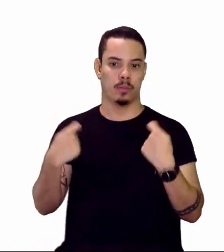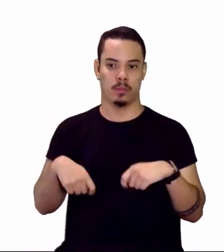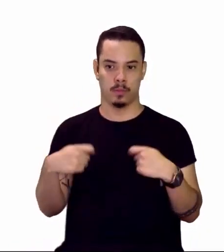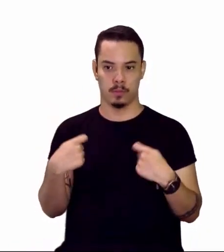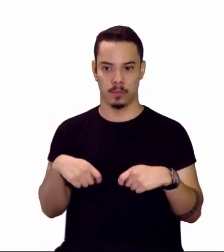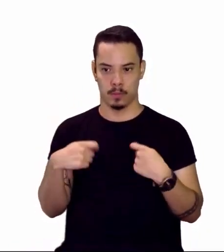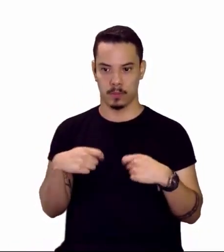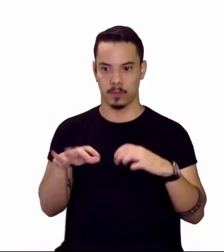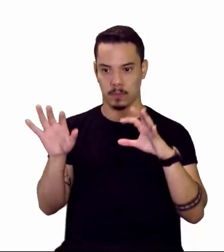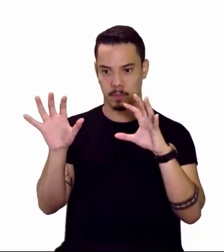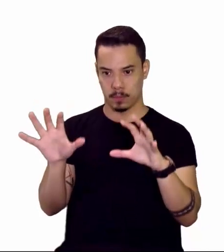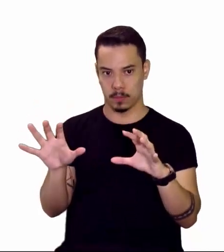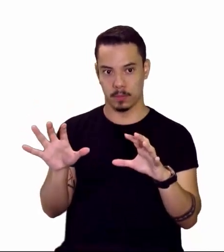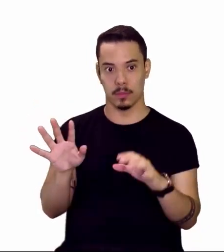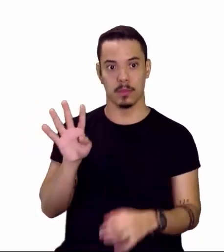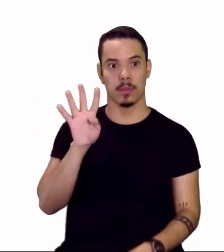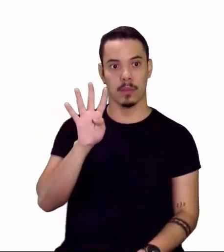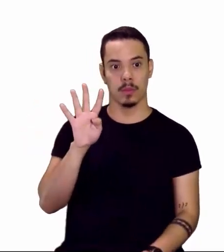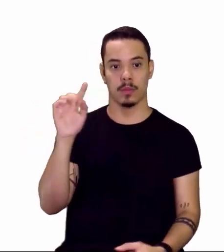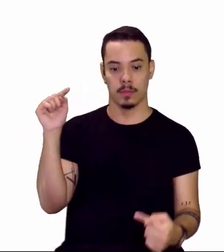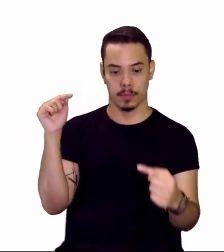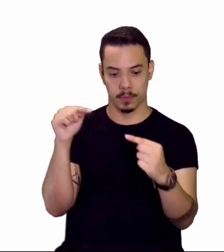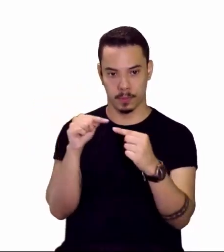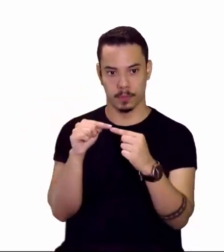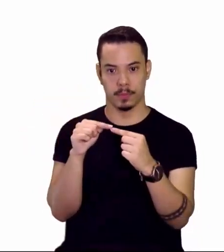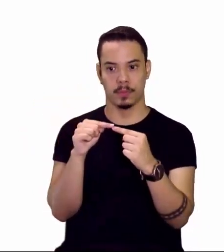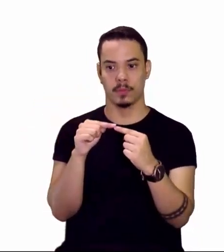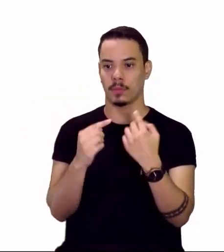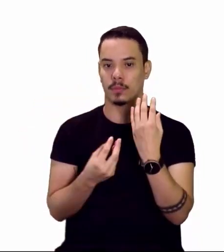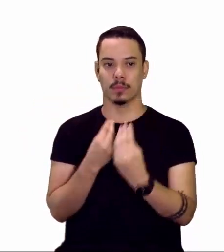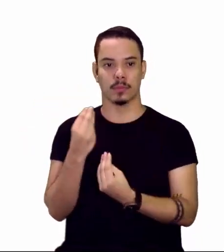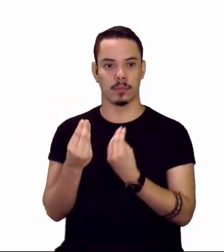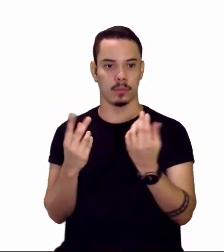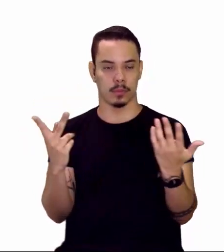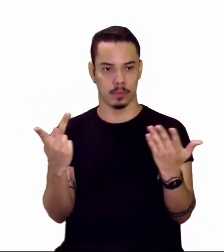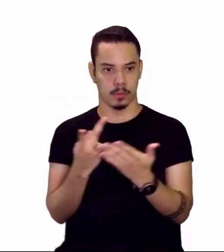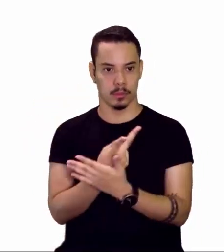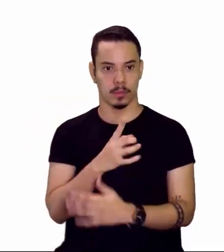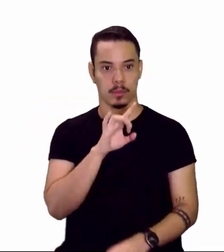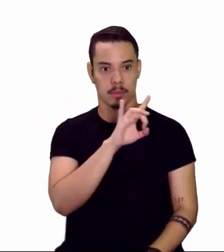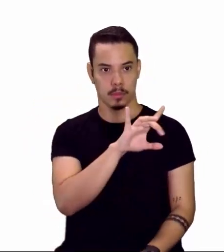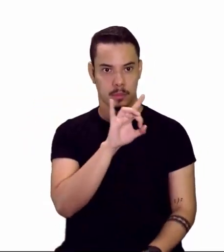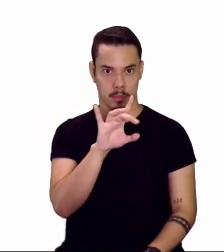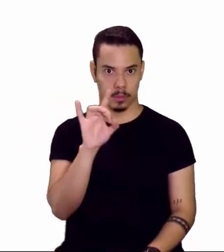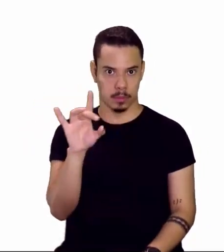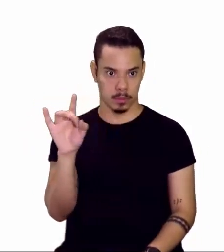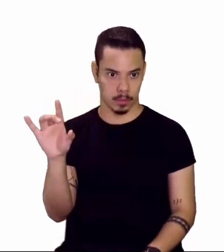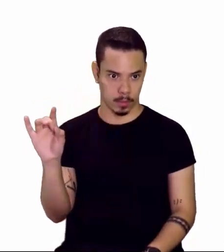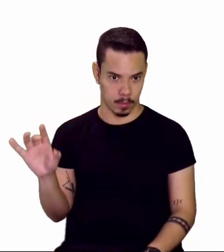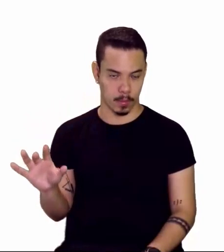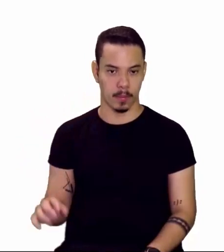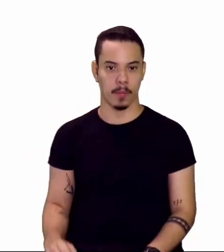fazer 4 ligações covalentes, o carbono, cada uma com o hidrogênio.